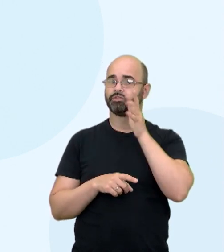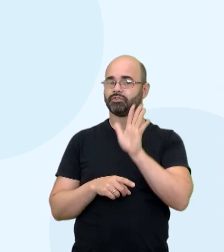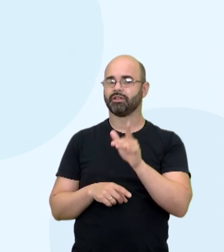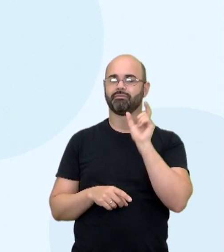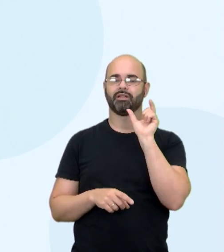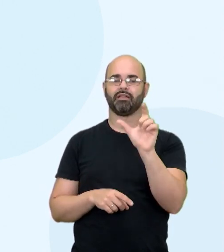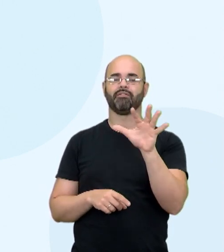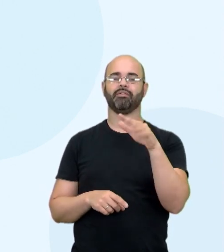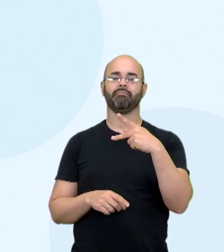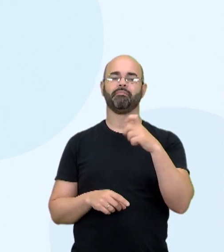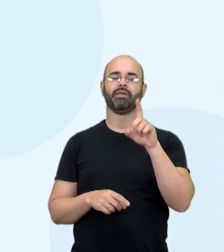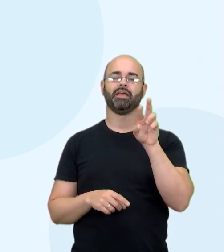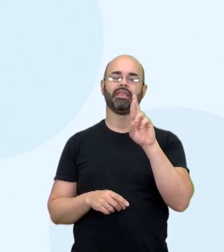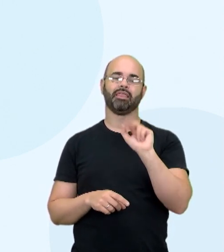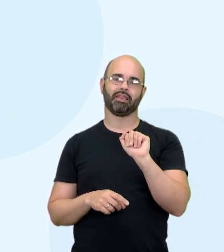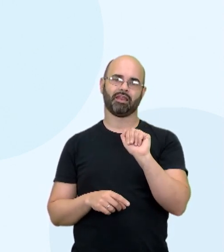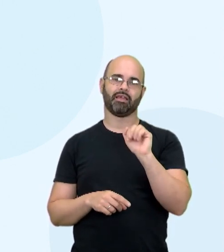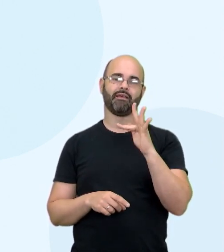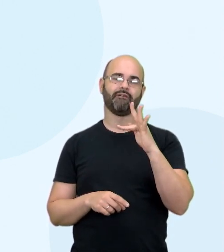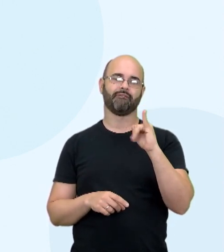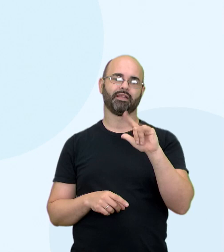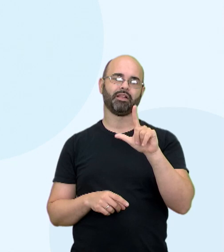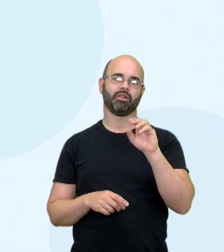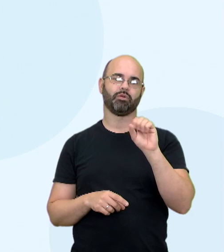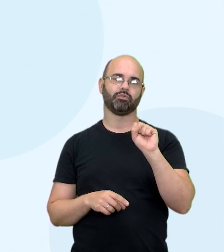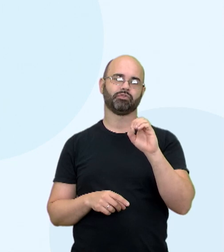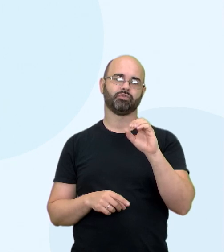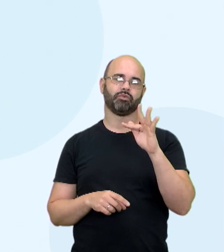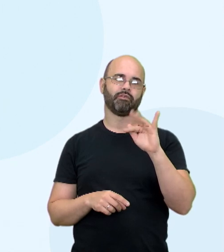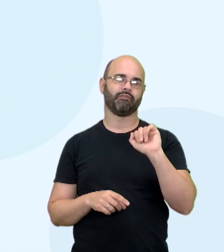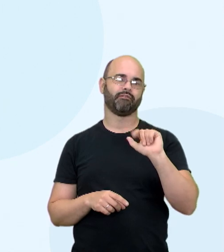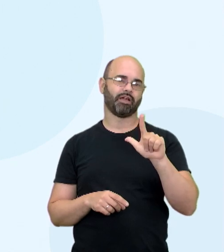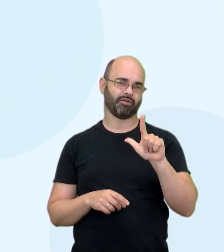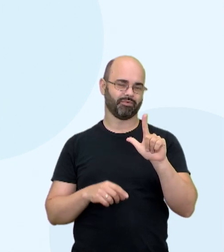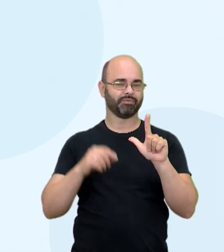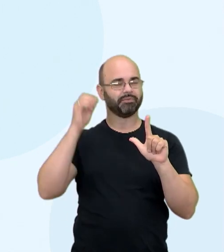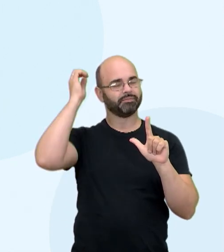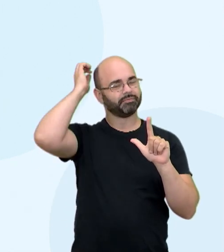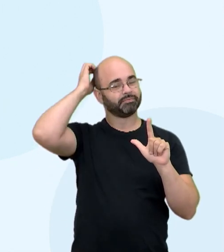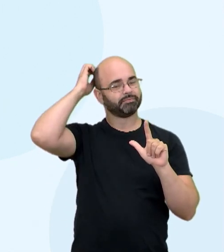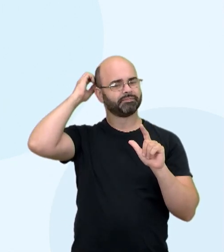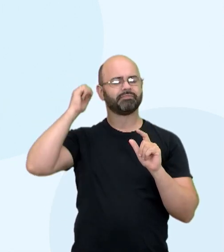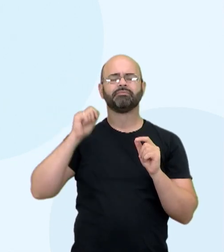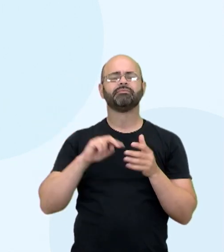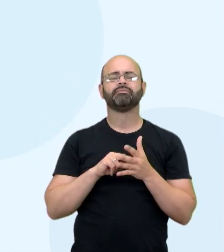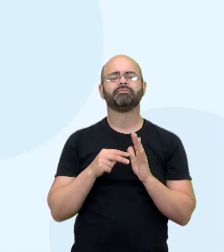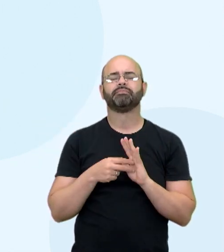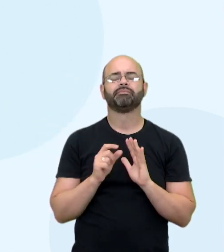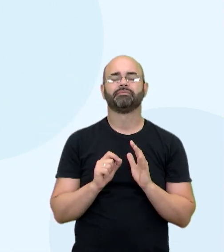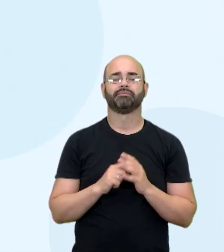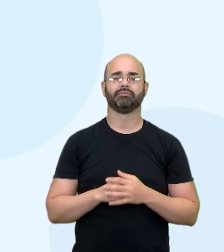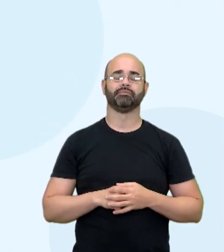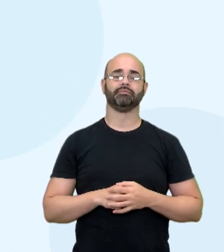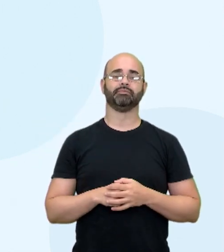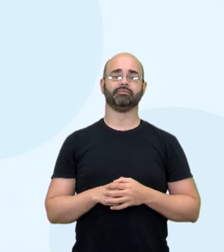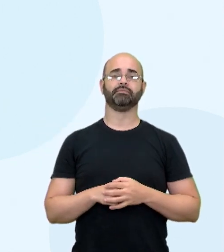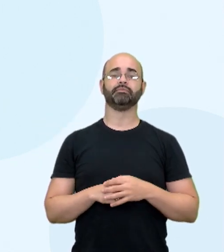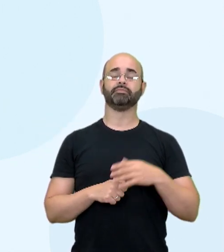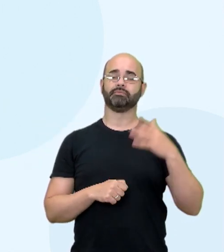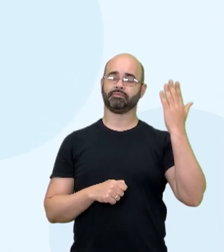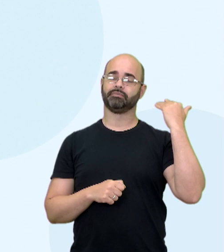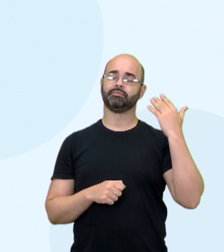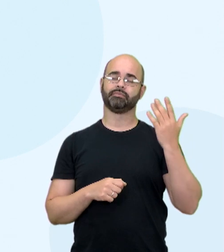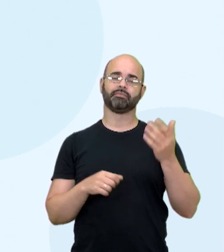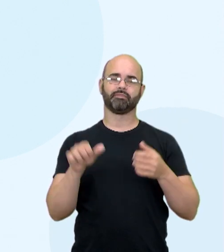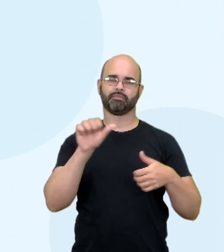filosofal, né? A pedra filosofal, pessoal, era esse objetivo, né, da alquimia, que